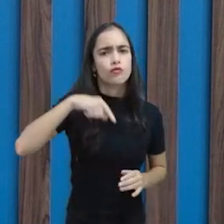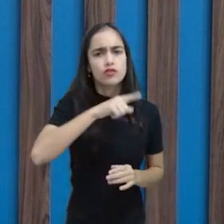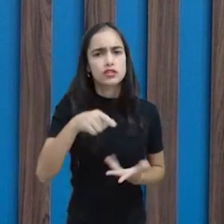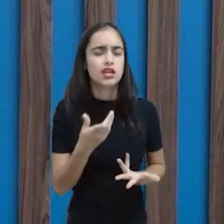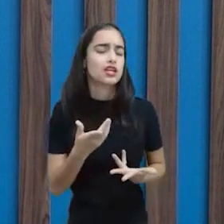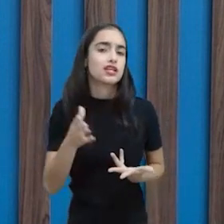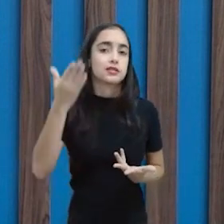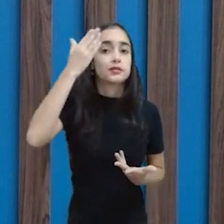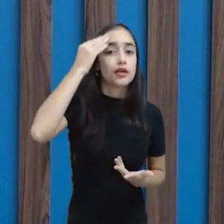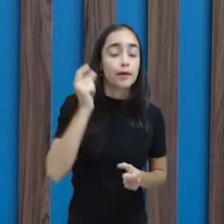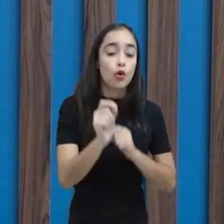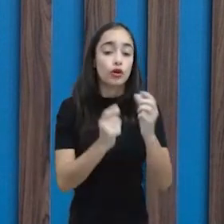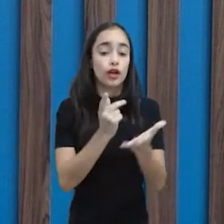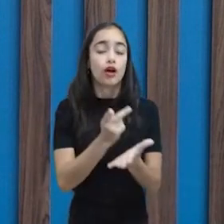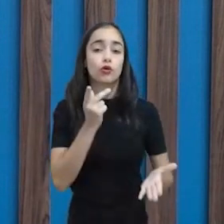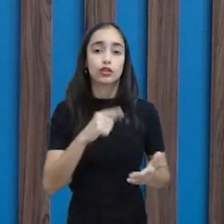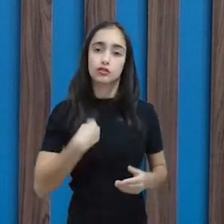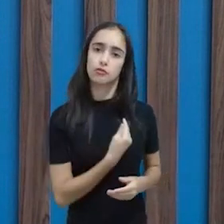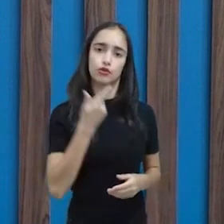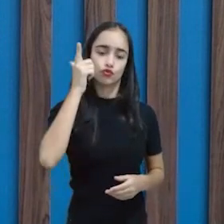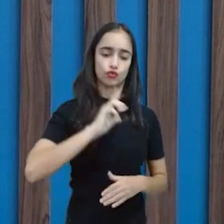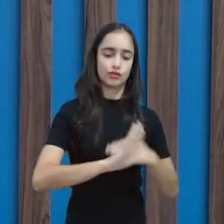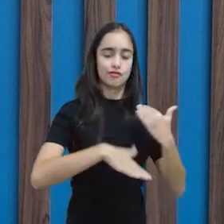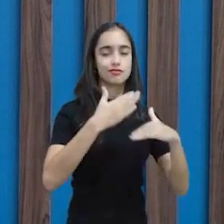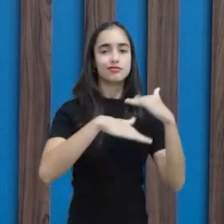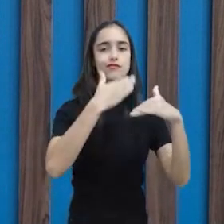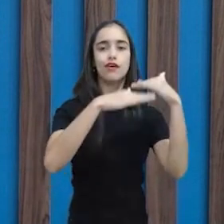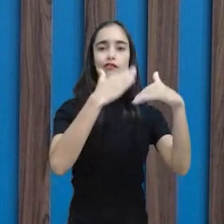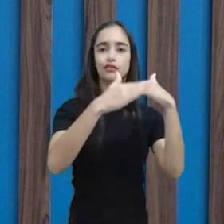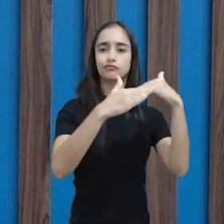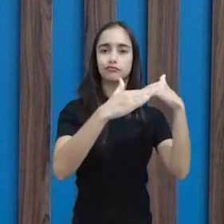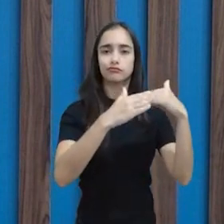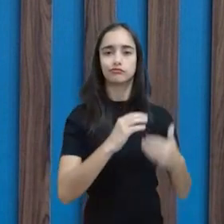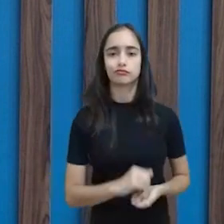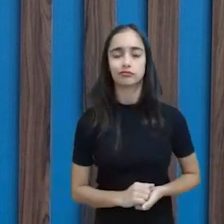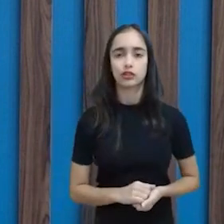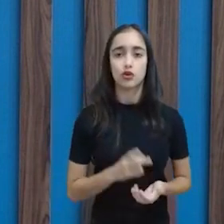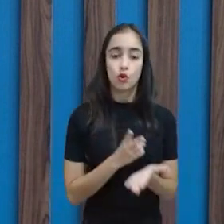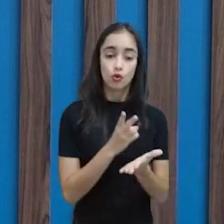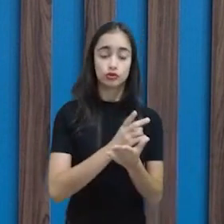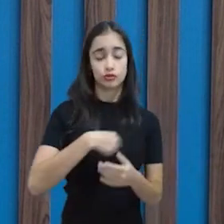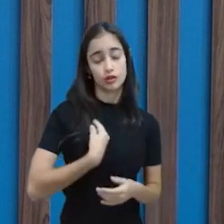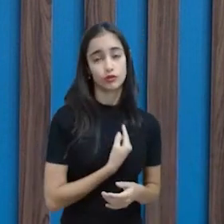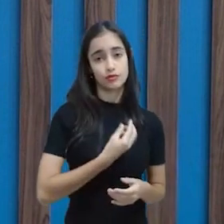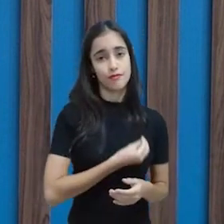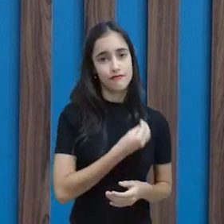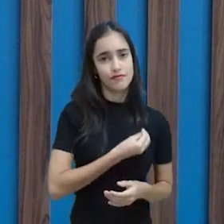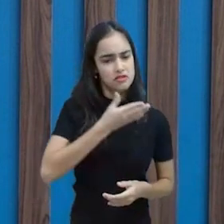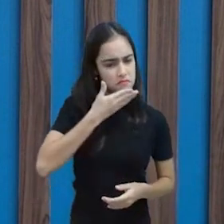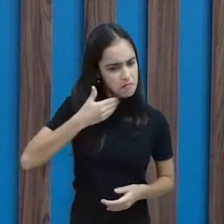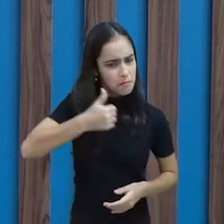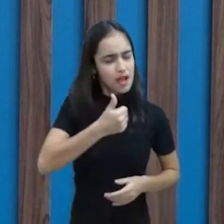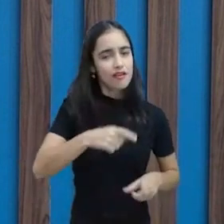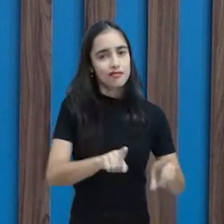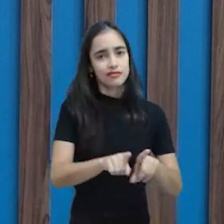que houve para a gente poder evoluir, gente, para a gente seguir em frente, né? Melhorar a nossa situação, né? E